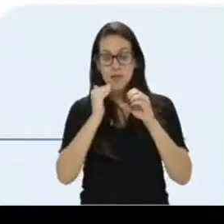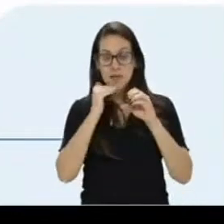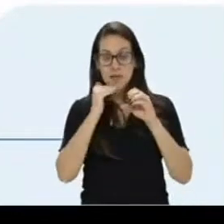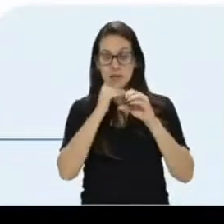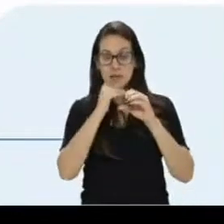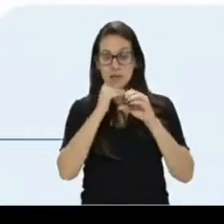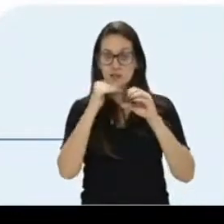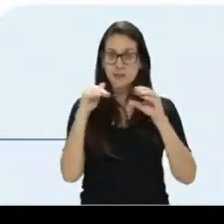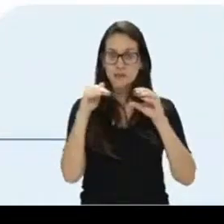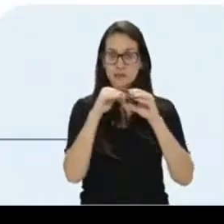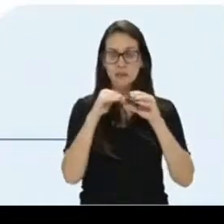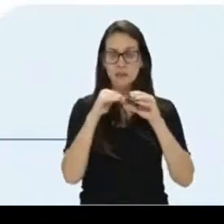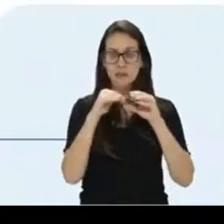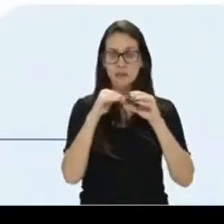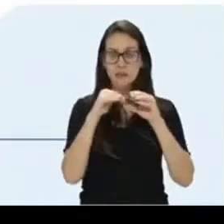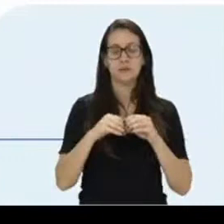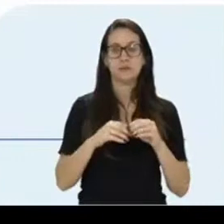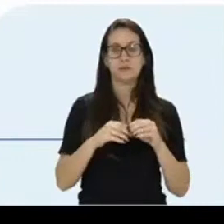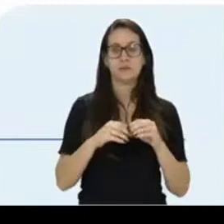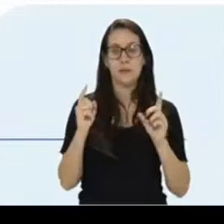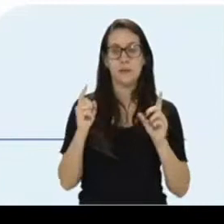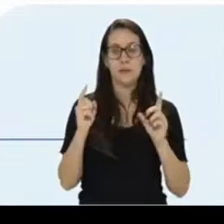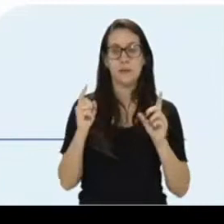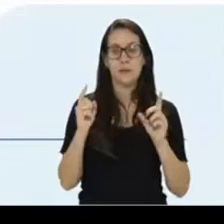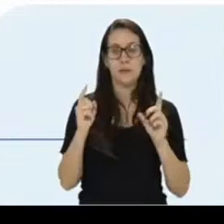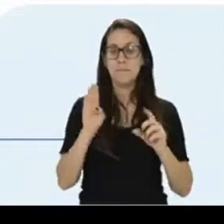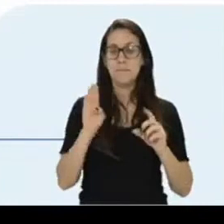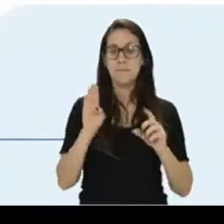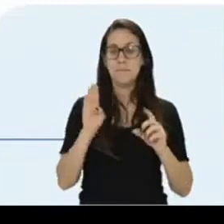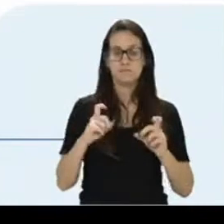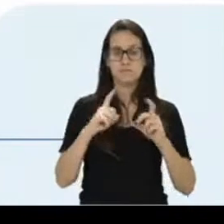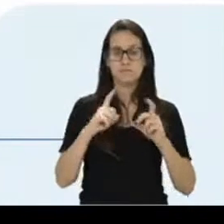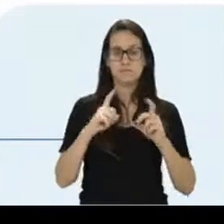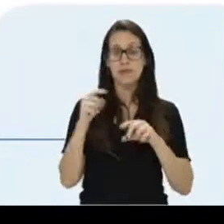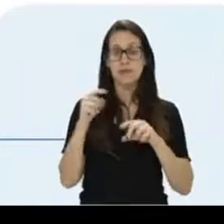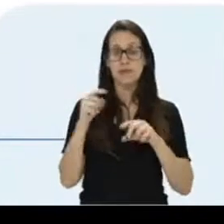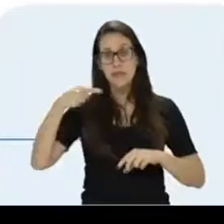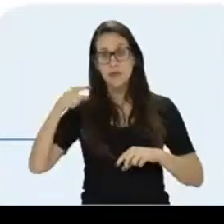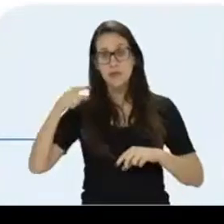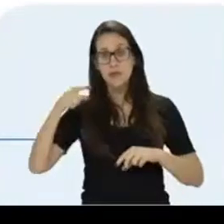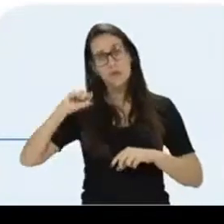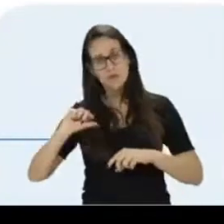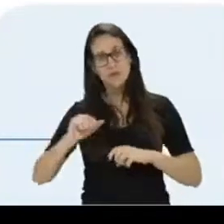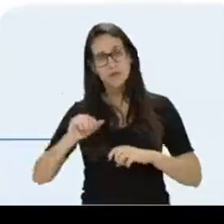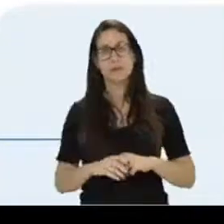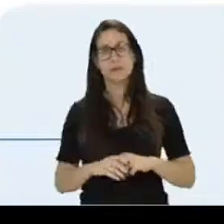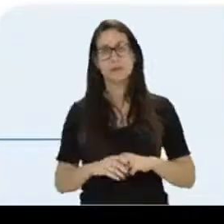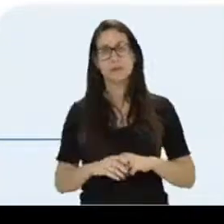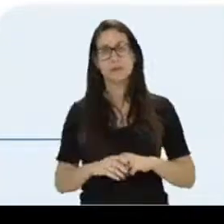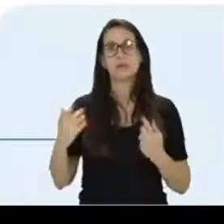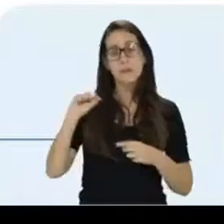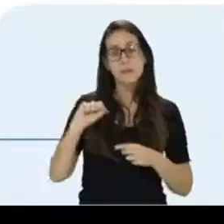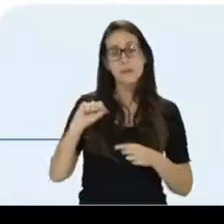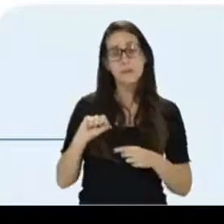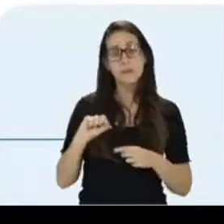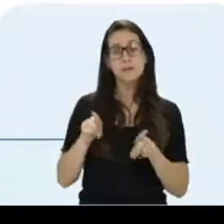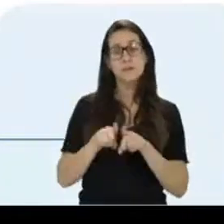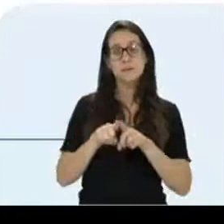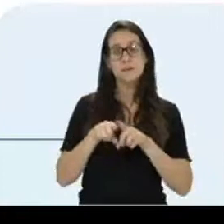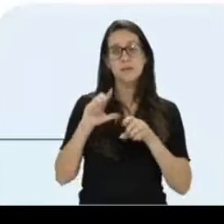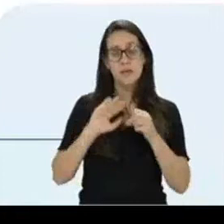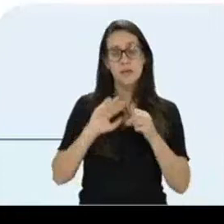peptídeo glicano que eu tenho na célula das bactérias gram-negativas, ela é menor. E além de ser menor, eu tenho uma